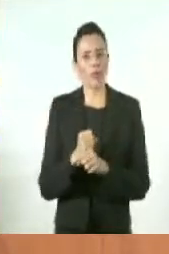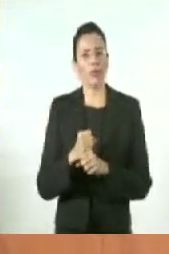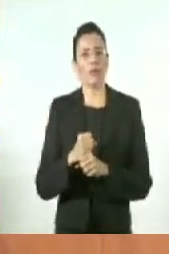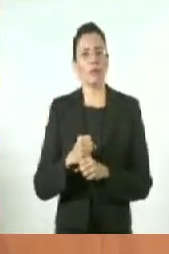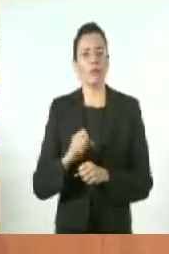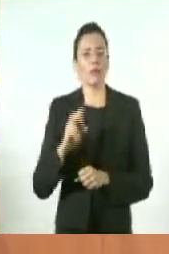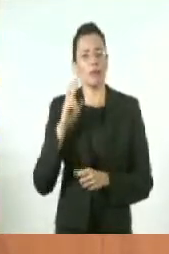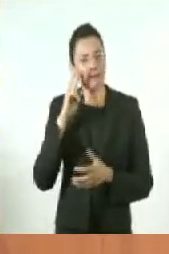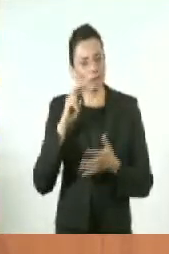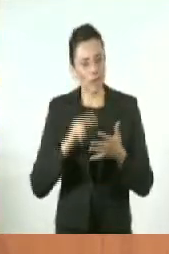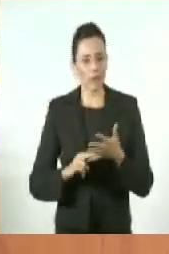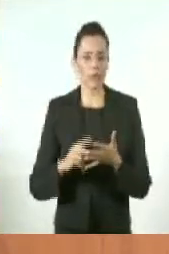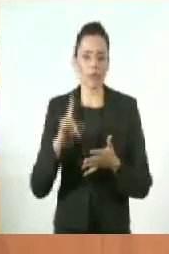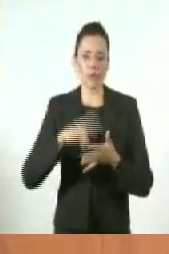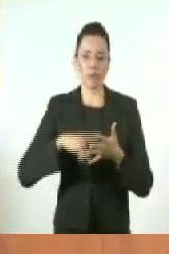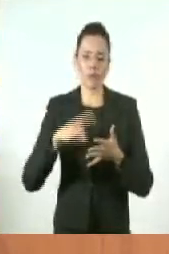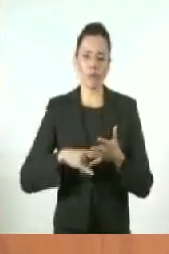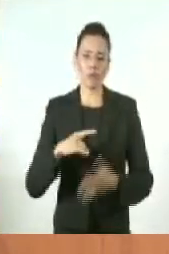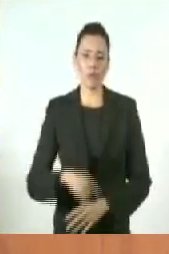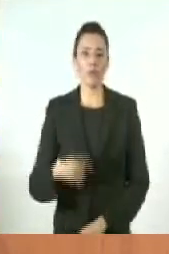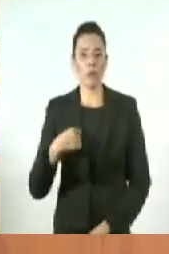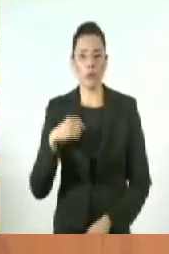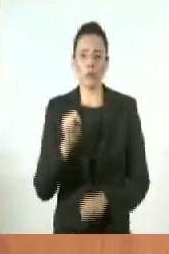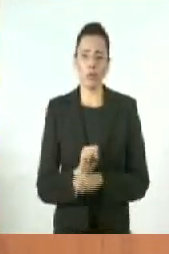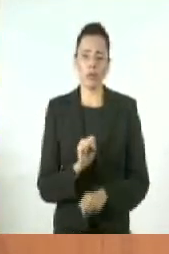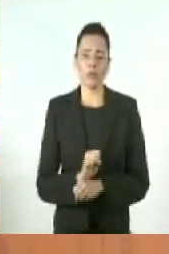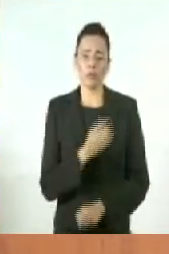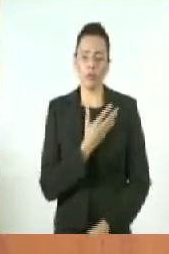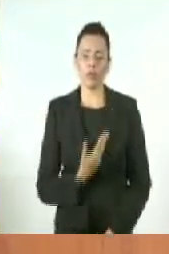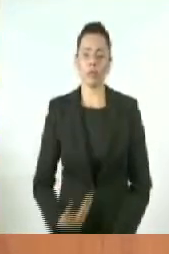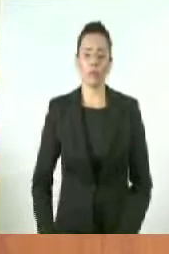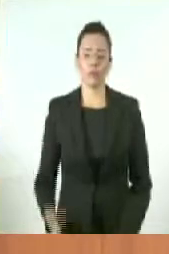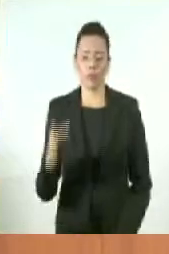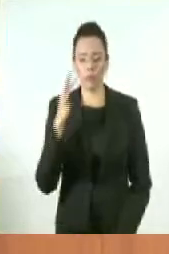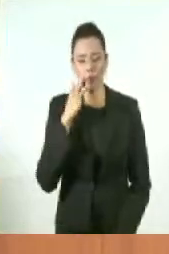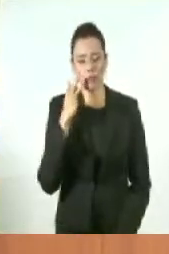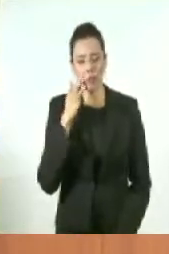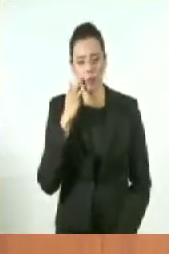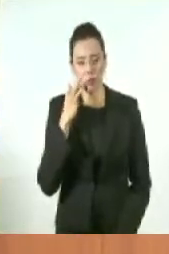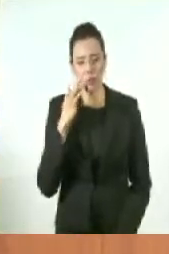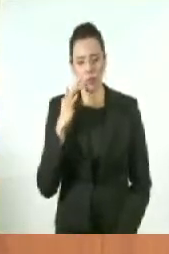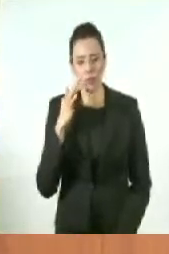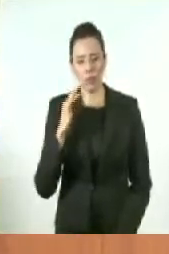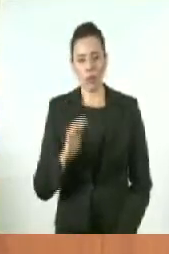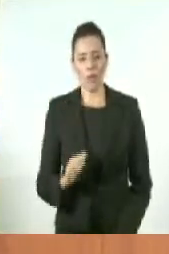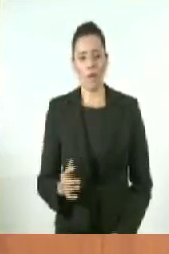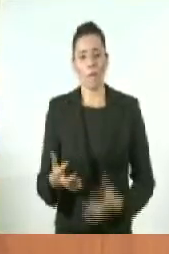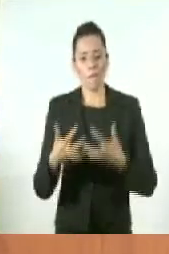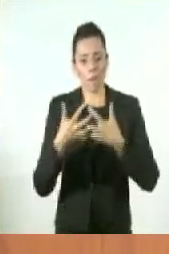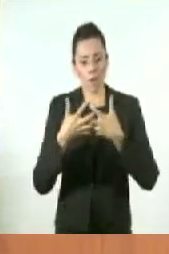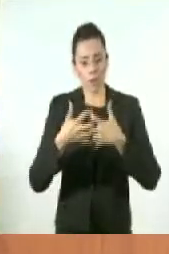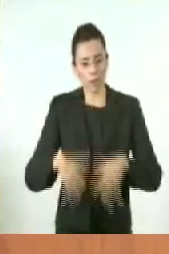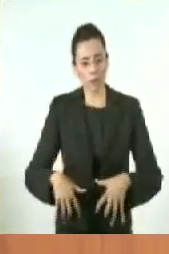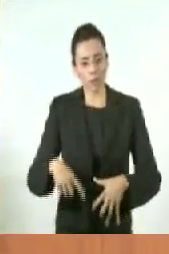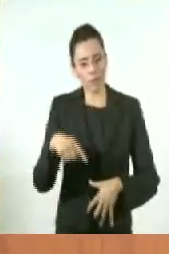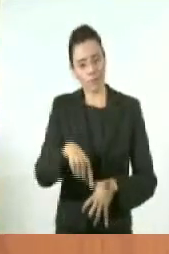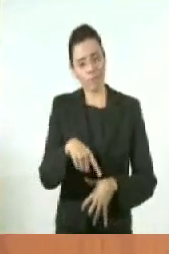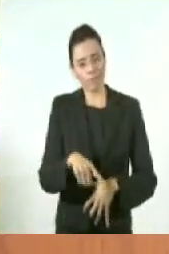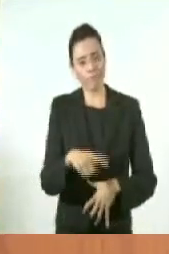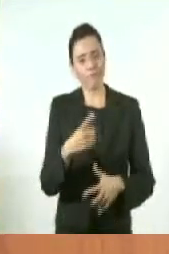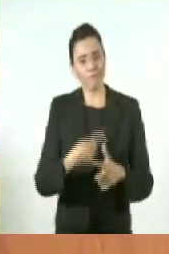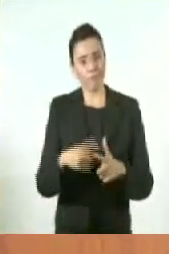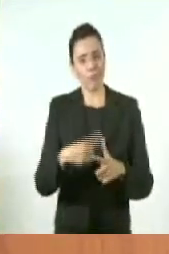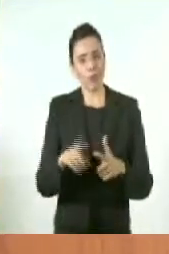fatos, espero que o governador Flávio Dino tome uma atitude em relação a este contrato. É